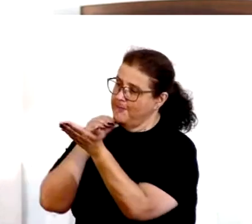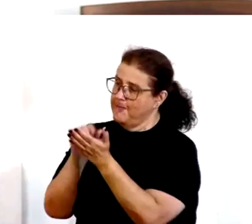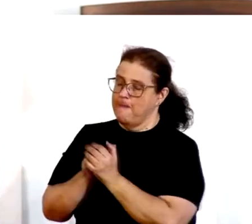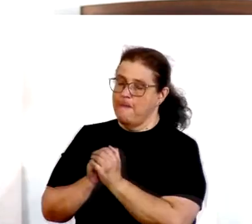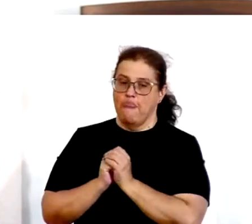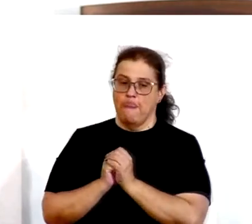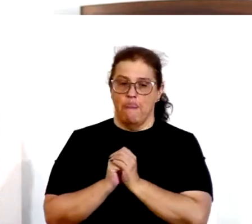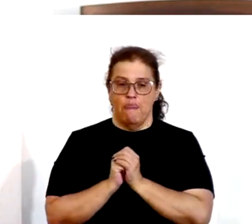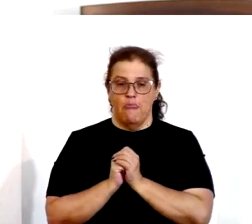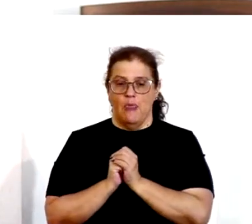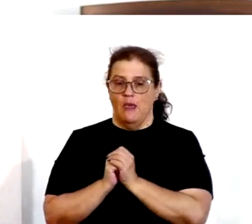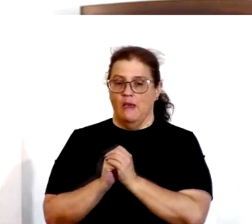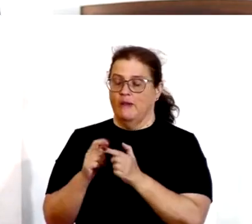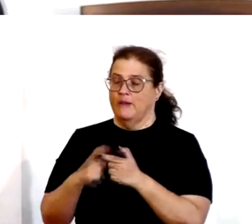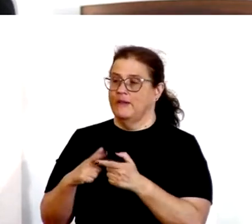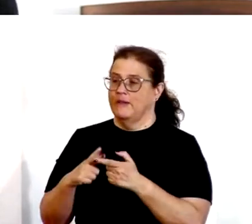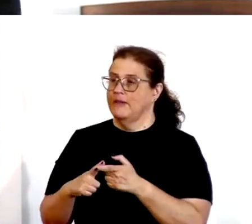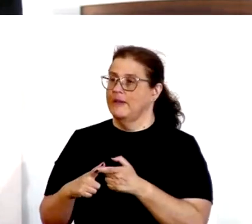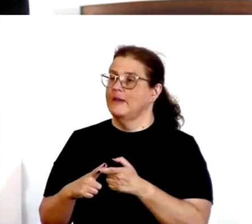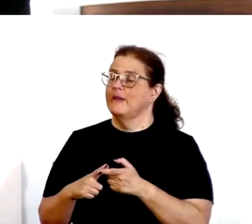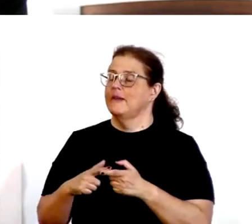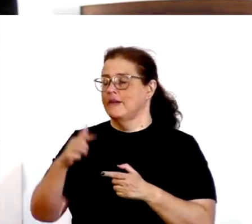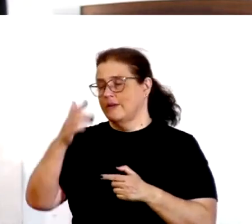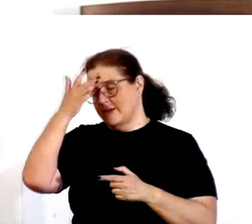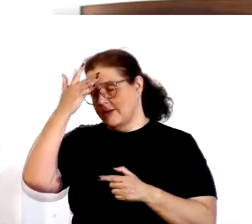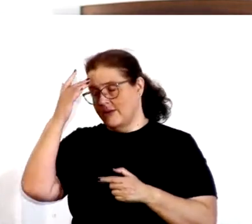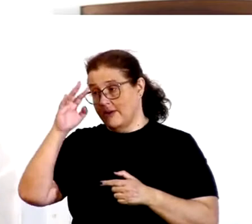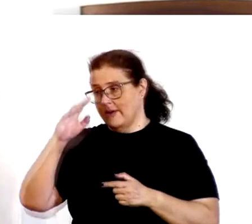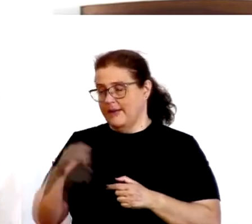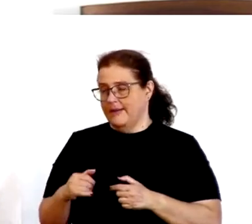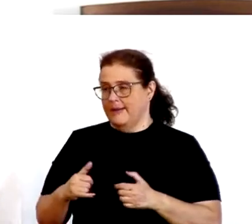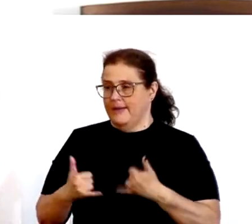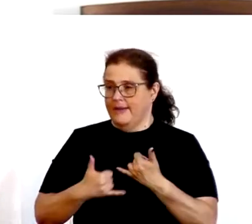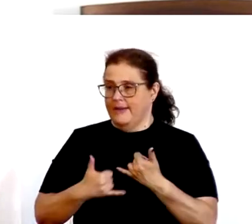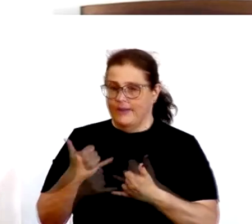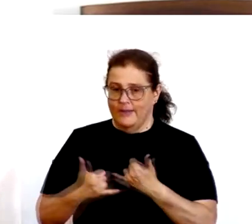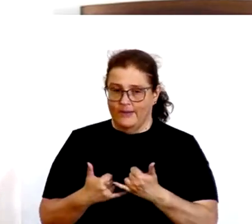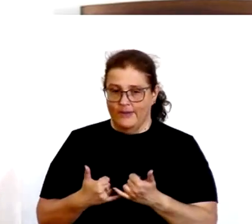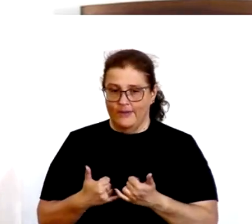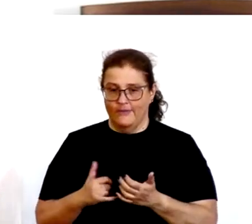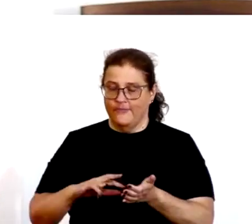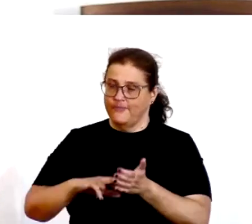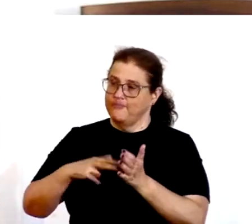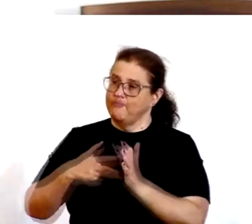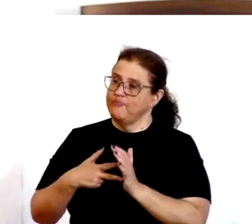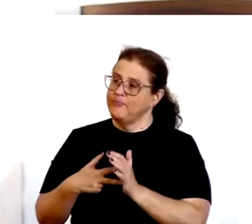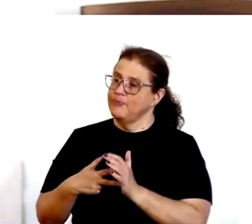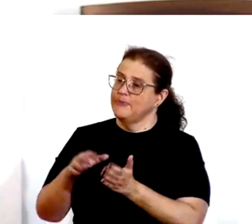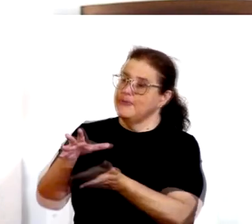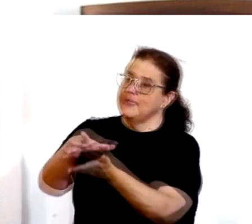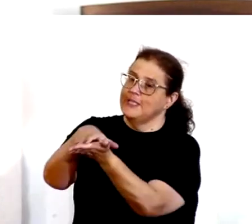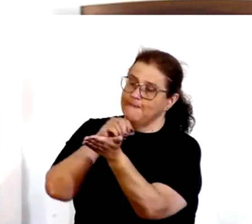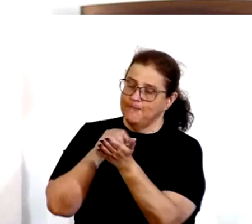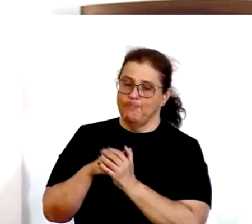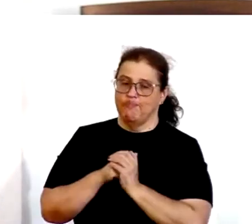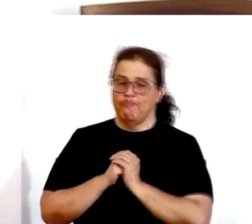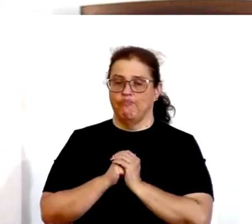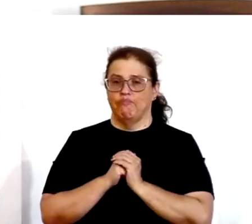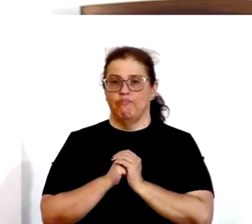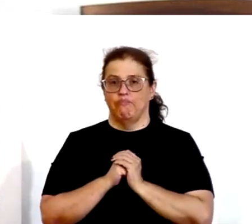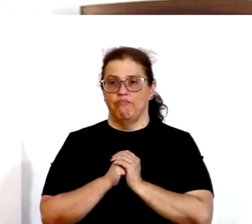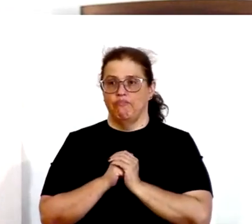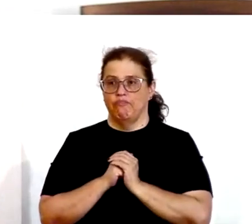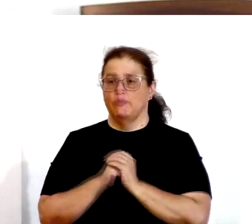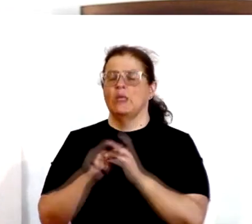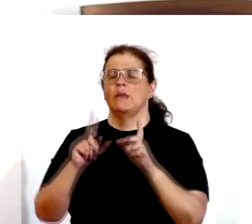significa literalmente aquele que copia as palavras ou o comportamento do outro. E por que que o